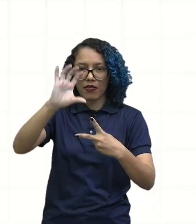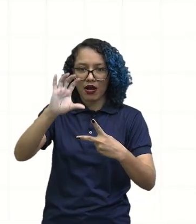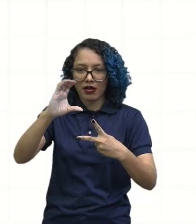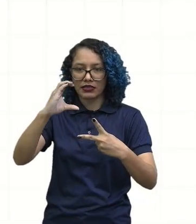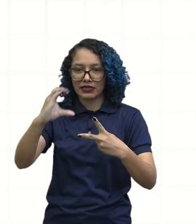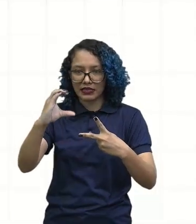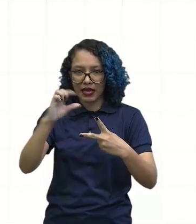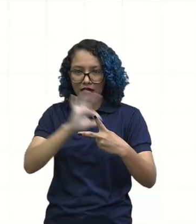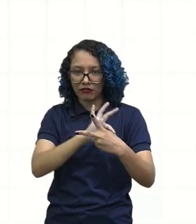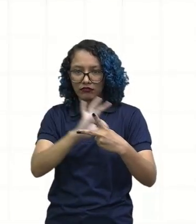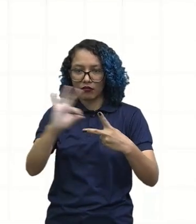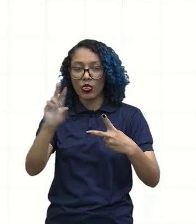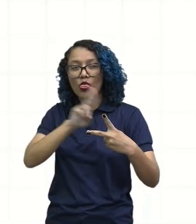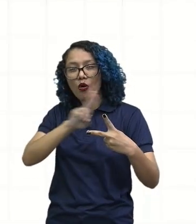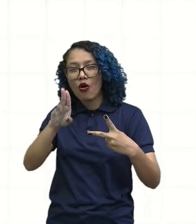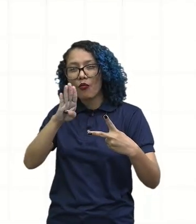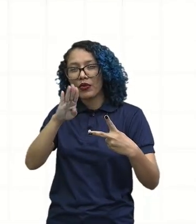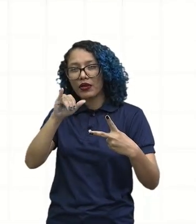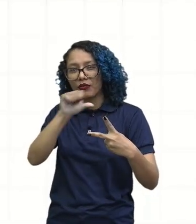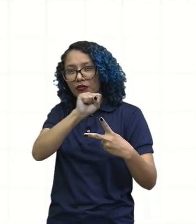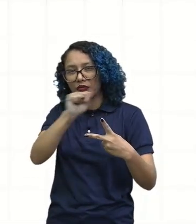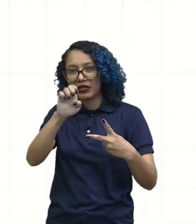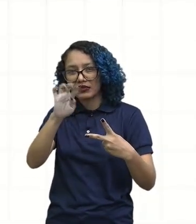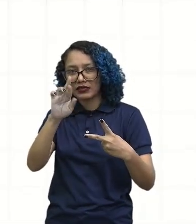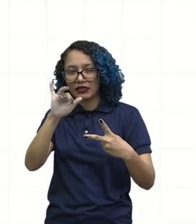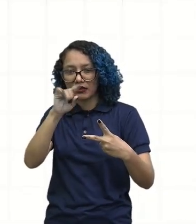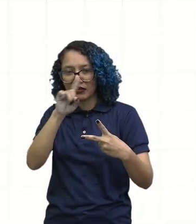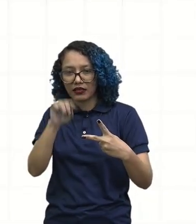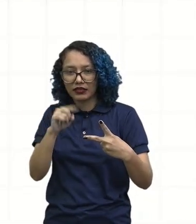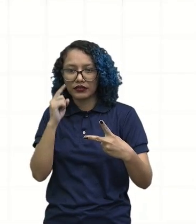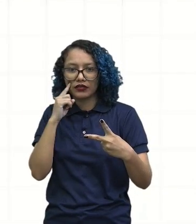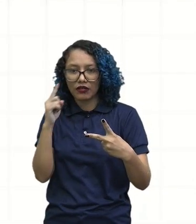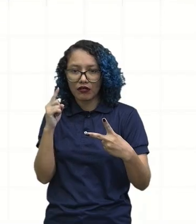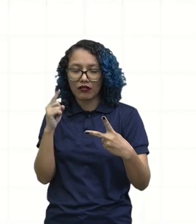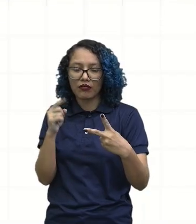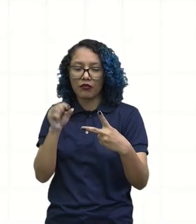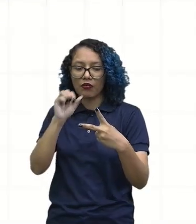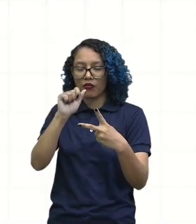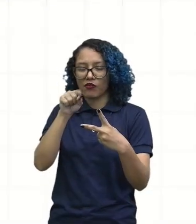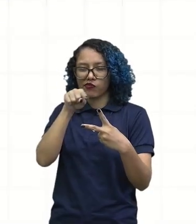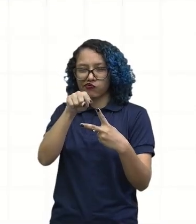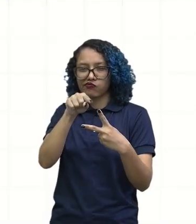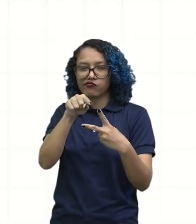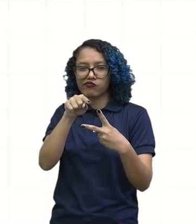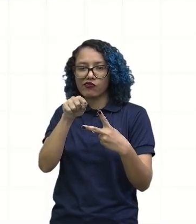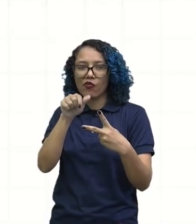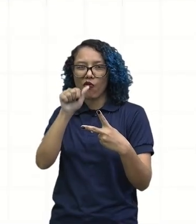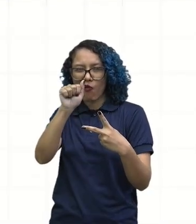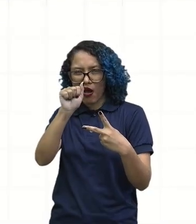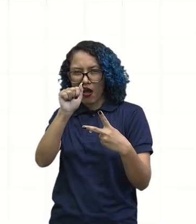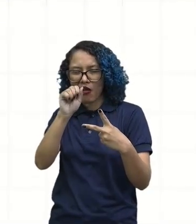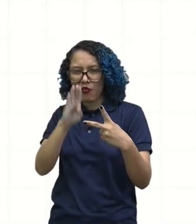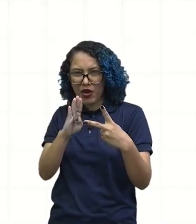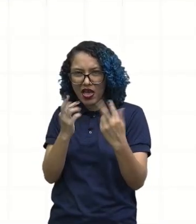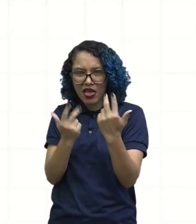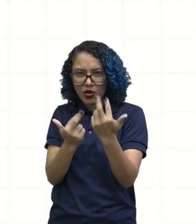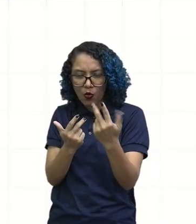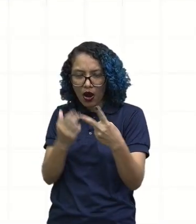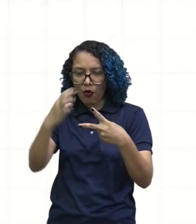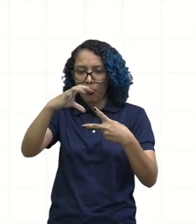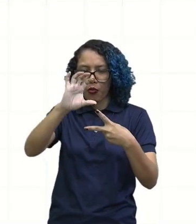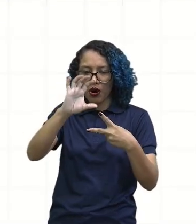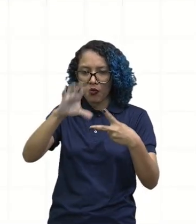exatamente iguais. Por isso nós dizemos aqui, ó, que a alfa é igual a beta. Ó. Aqui, ó, alfa igual a beta, certo?